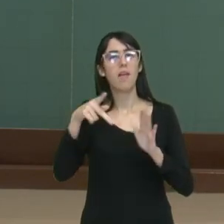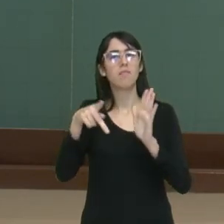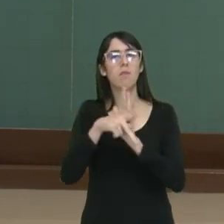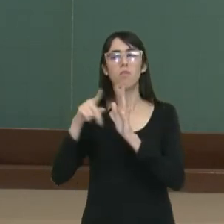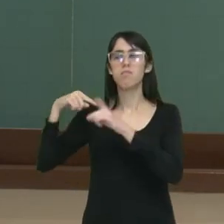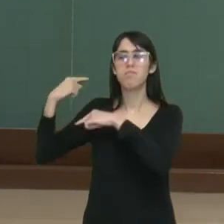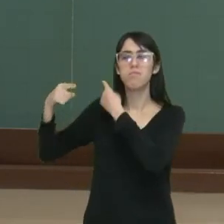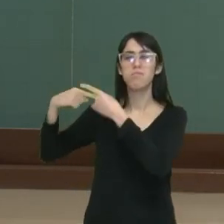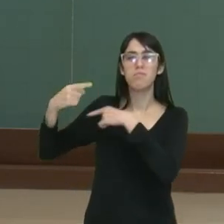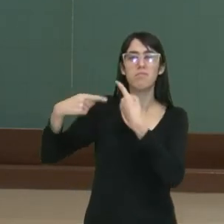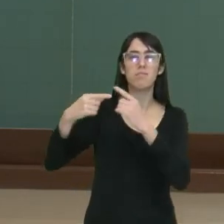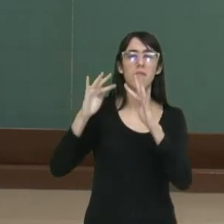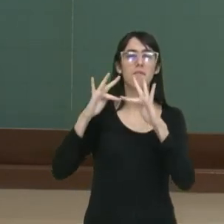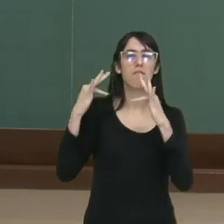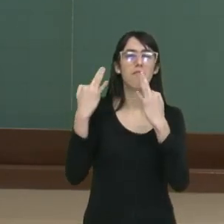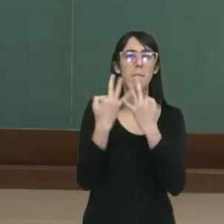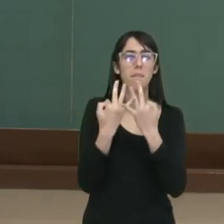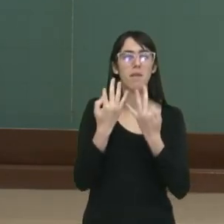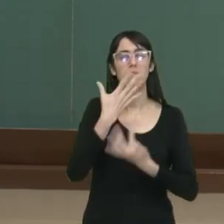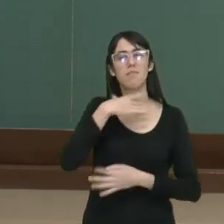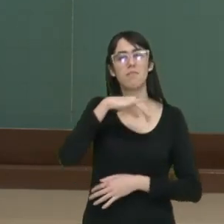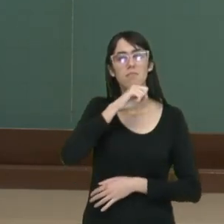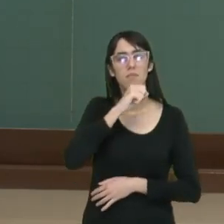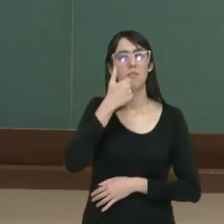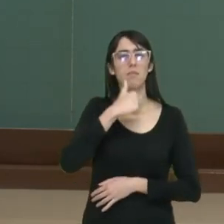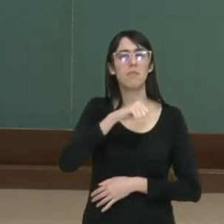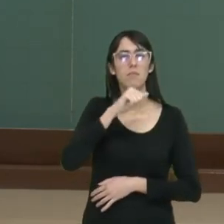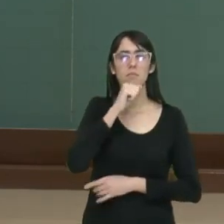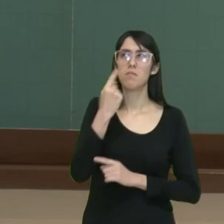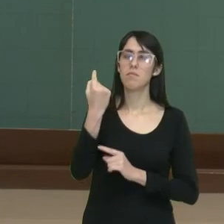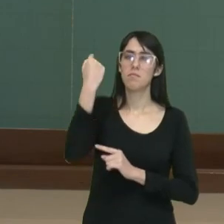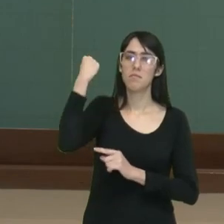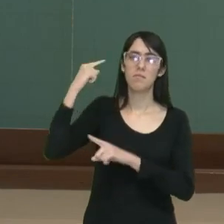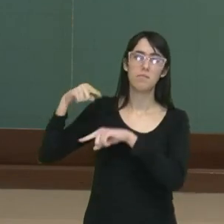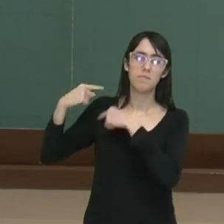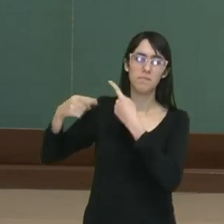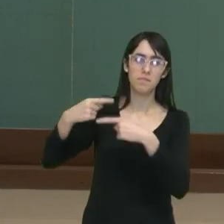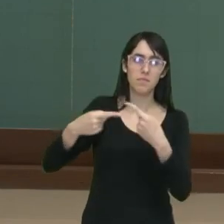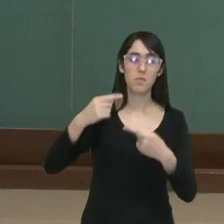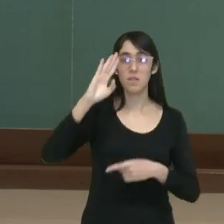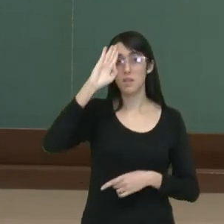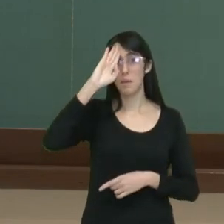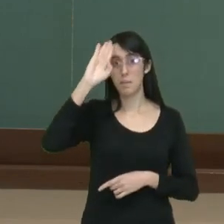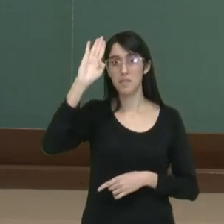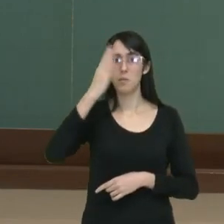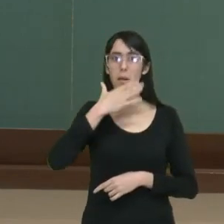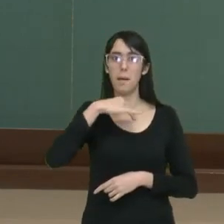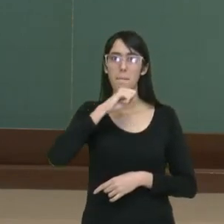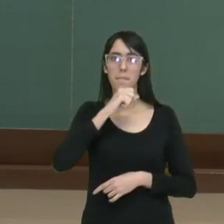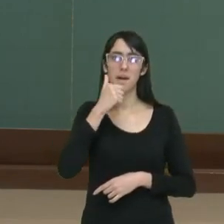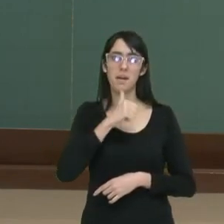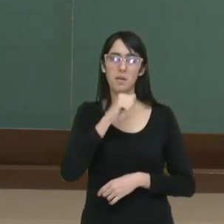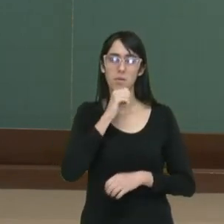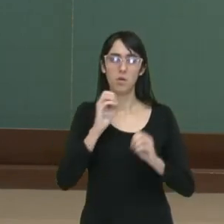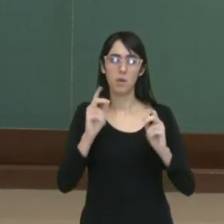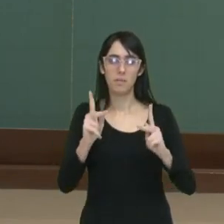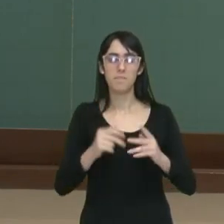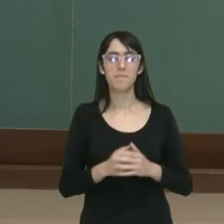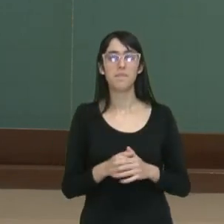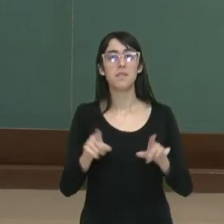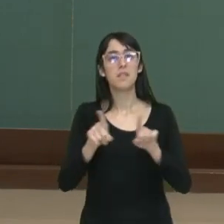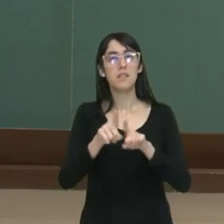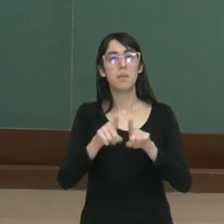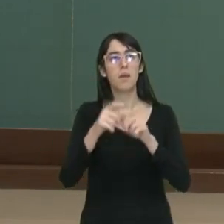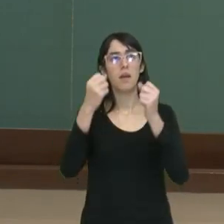heranças genéticas, o que nós recebemos aí dos nossos pais, principalmente dos nossos pais, certo? E falamos,